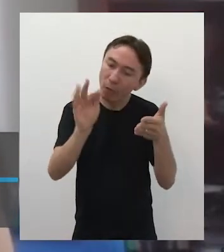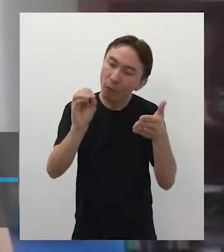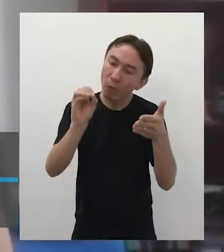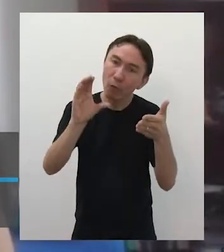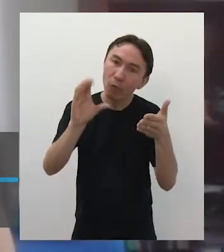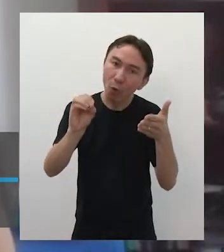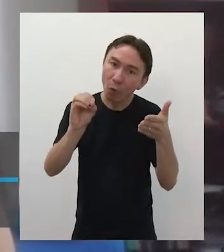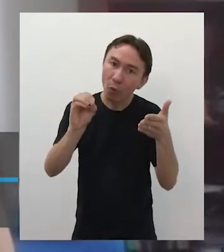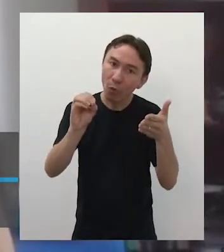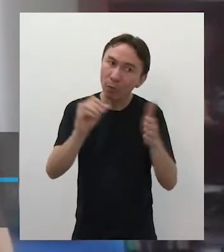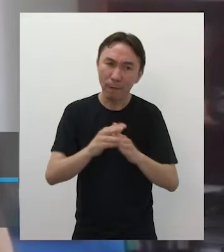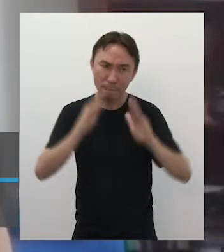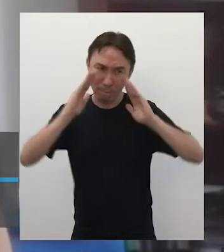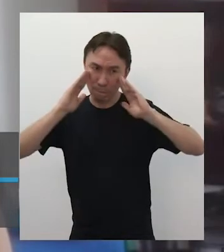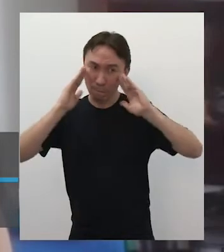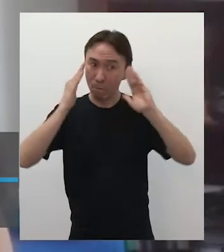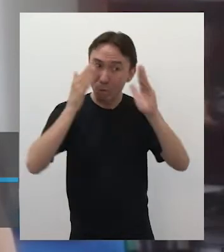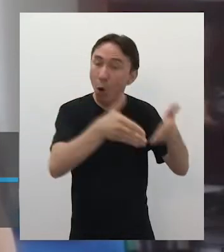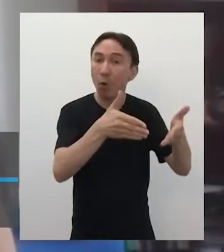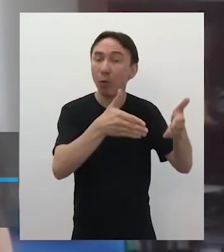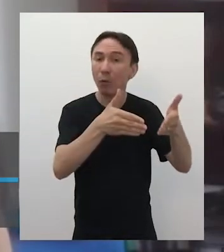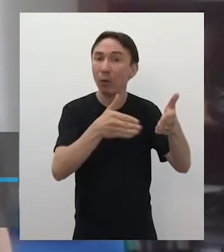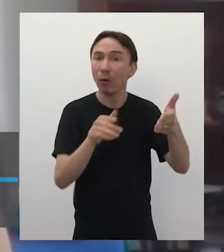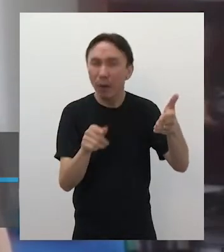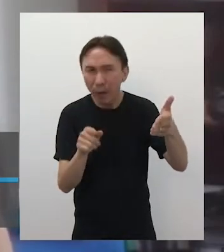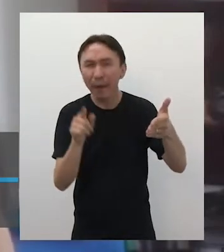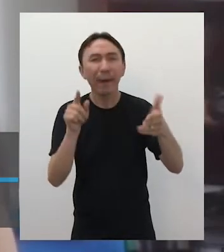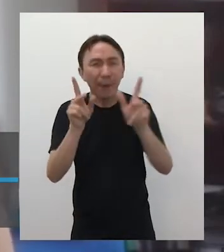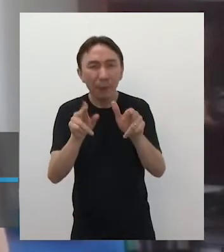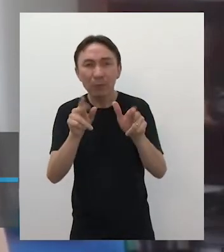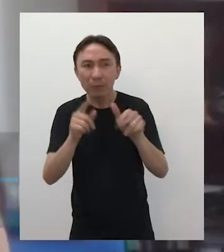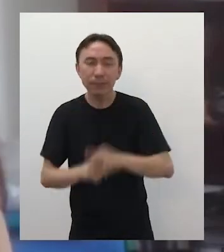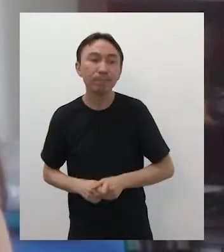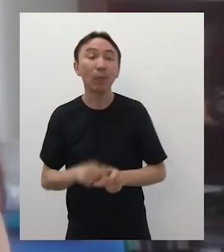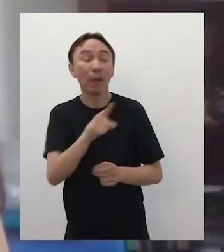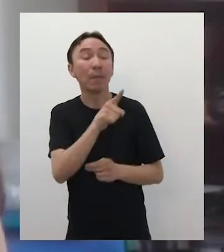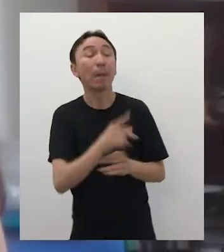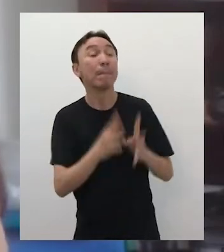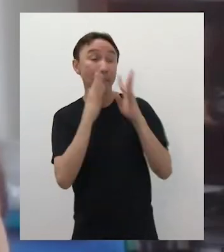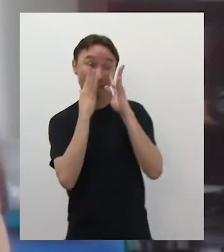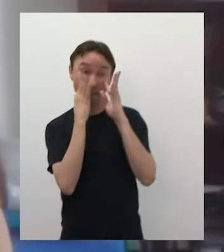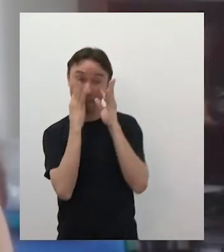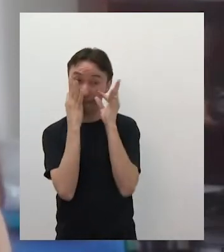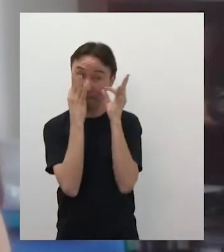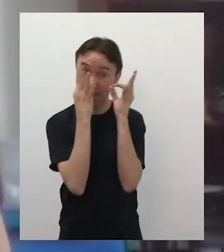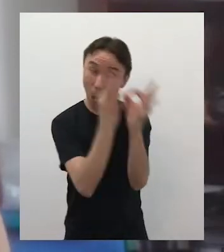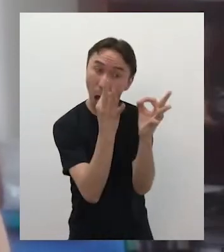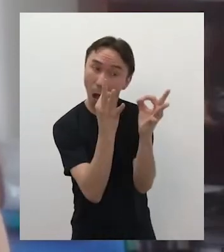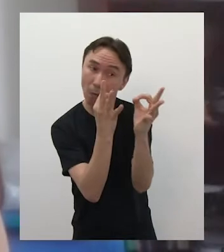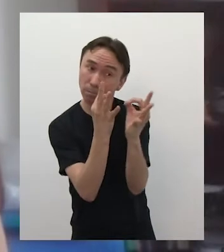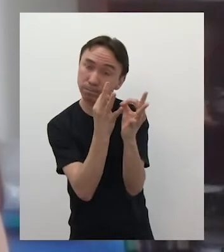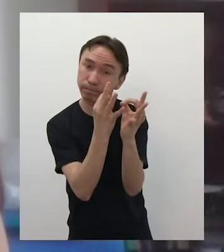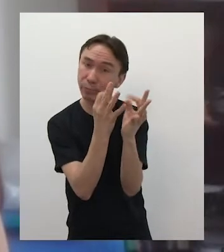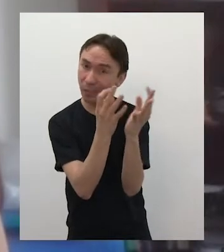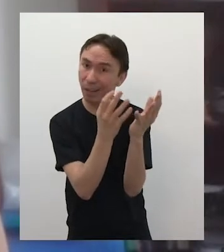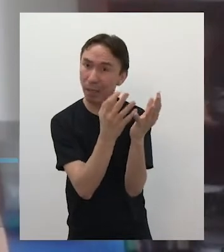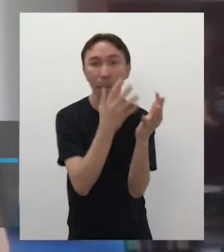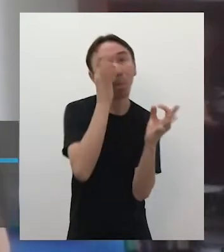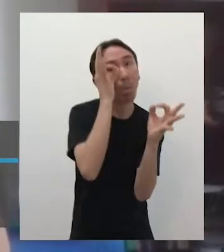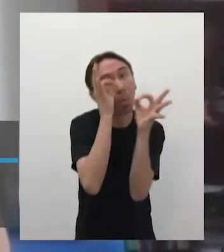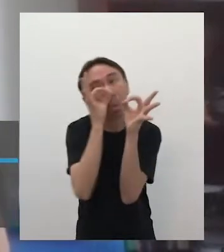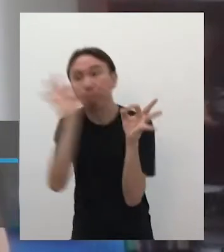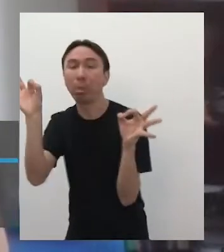a determinação e a persistência. Vou falar um pouquinho de cada uma delas, tá? E aí na ordem. O foco,